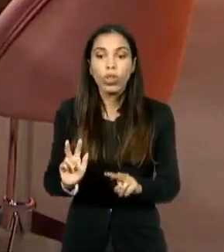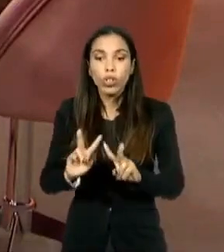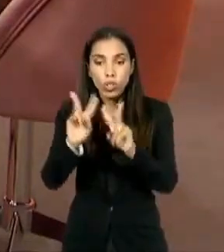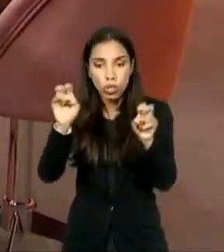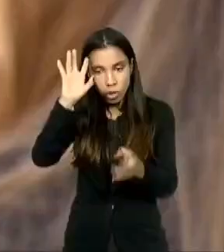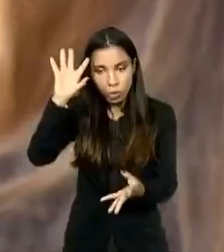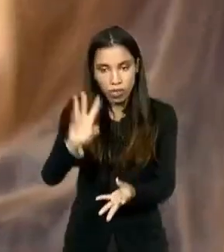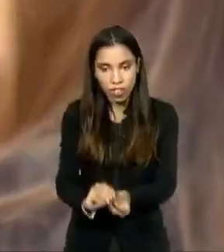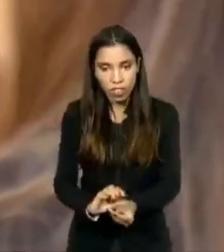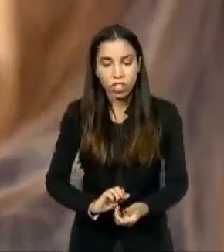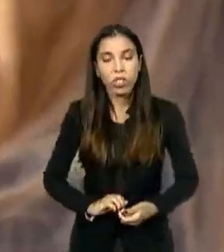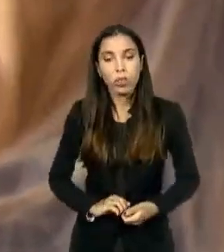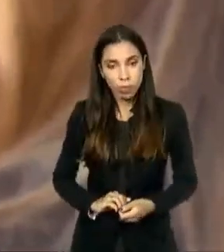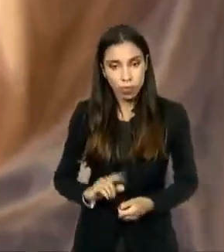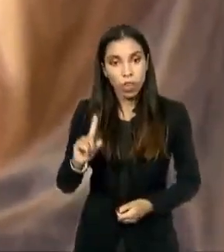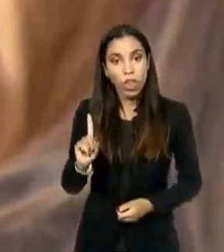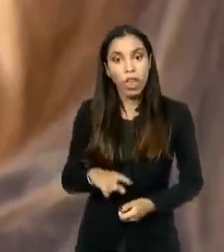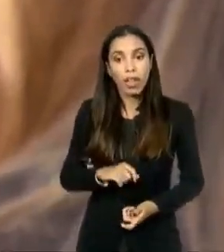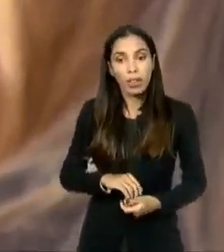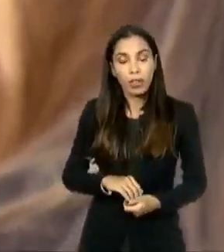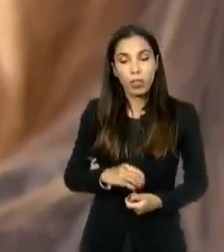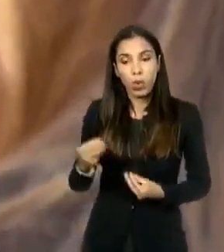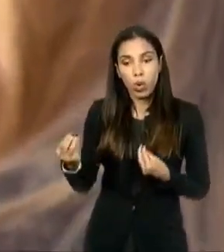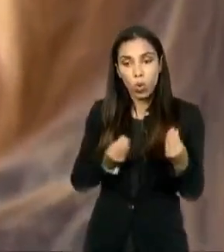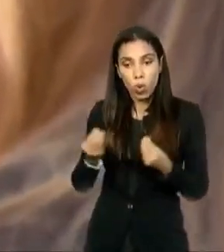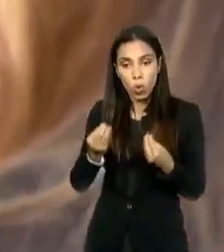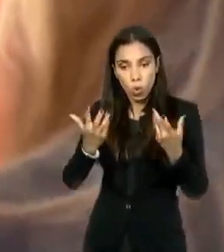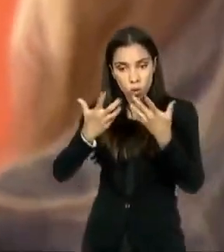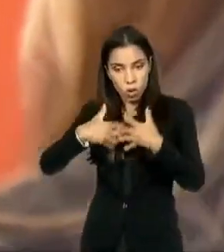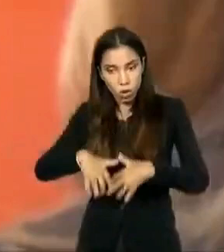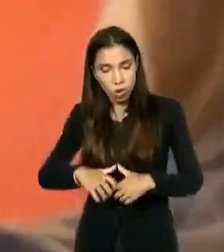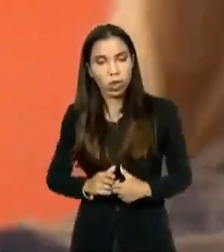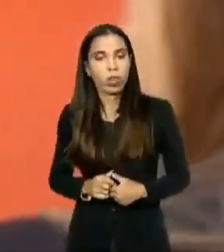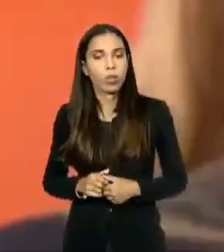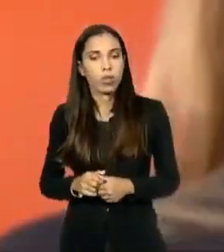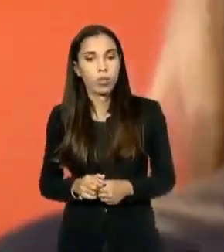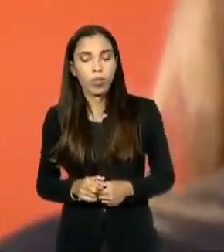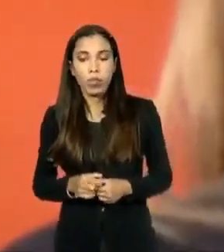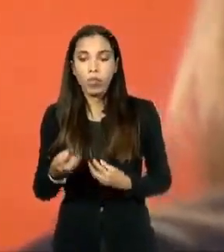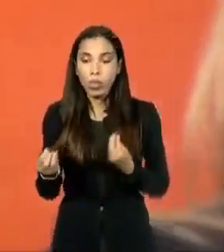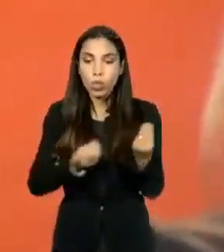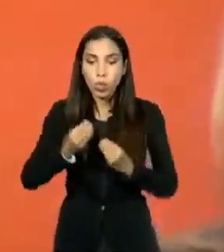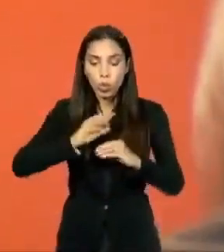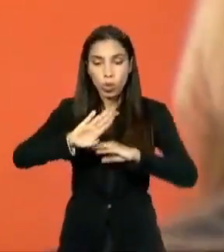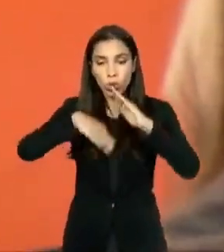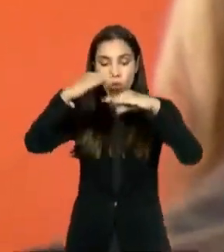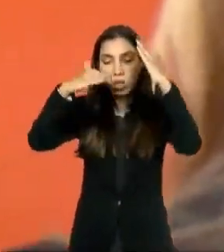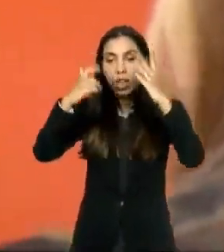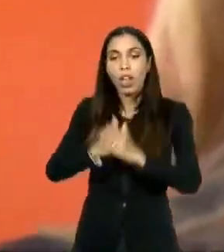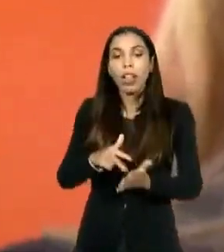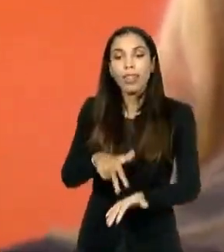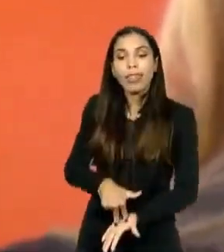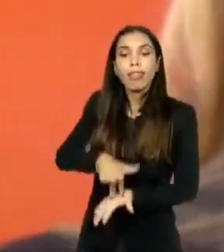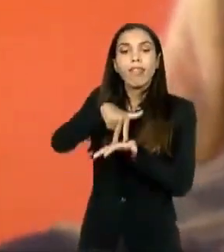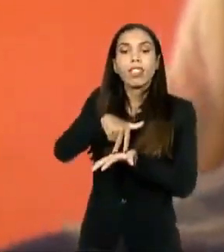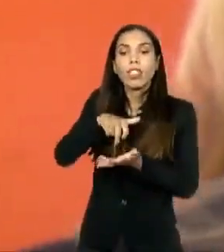essa trilogia, que é como funciona, como se desenvolve, o que, que a Defesa Civil está fazendo,